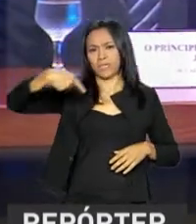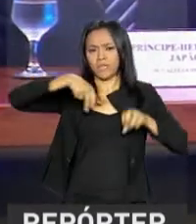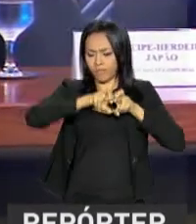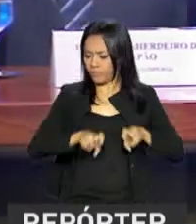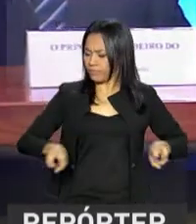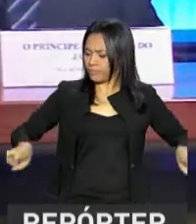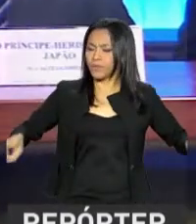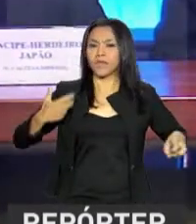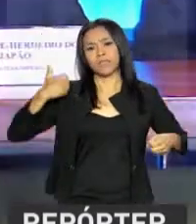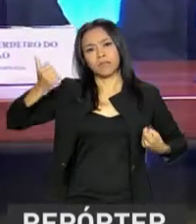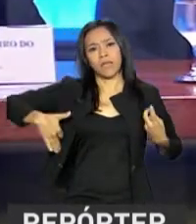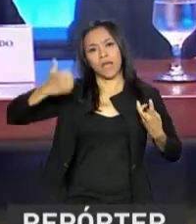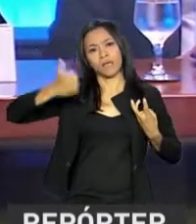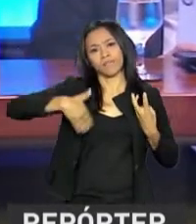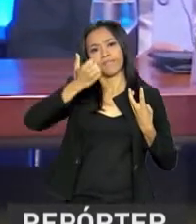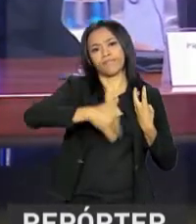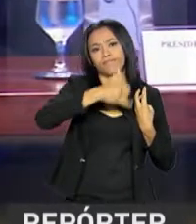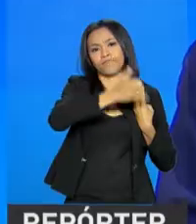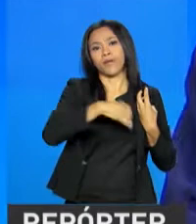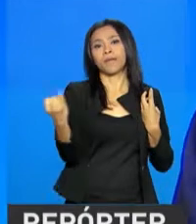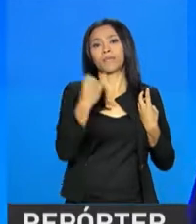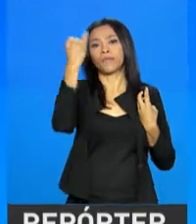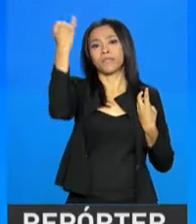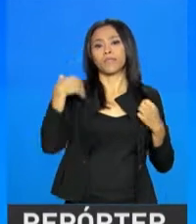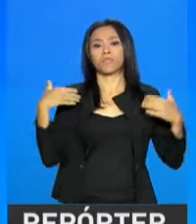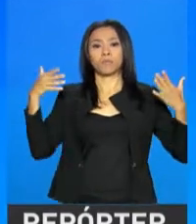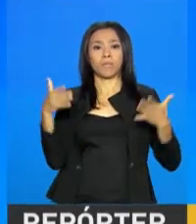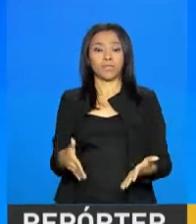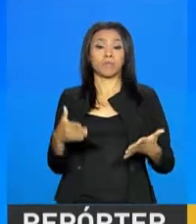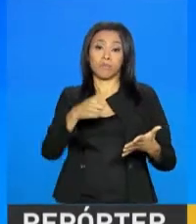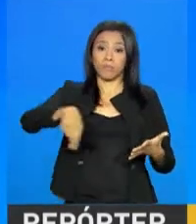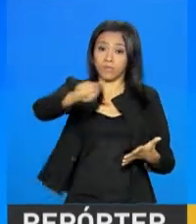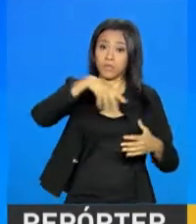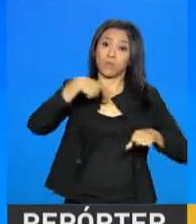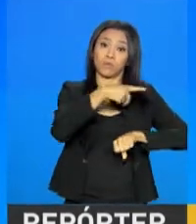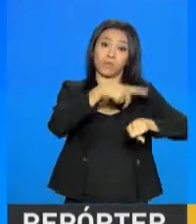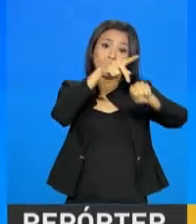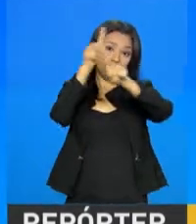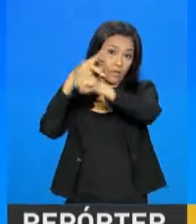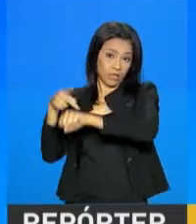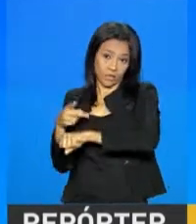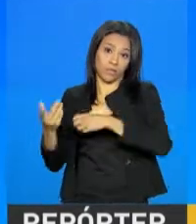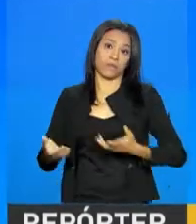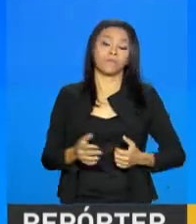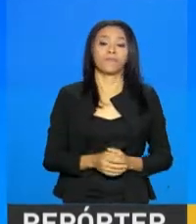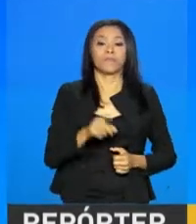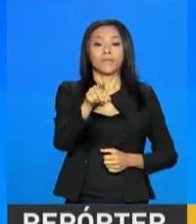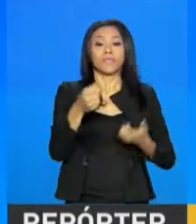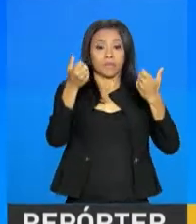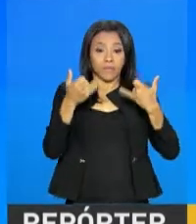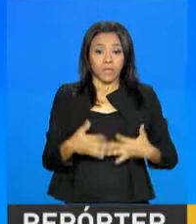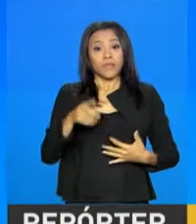da cooperação entre os países o acesso à água potável é um direito de todo ser humano